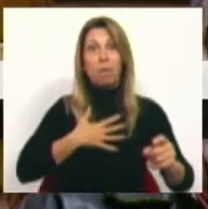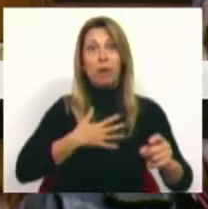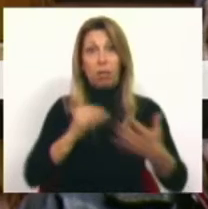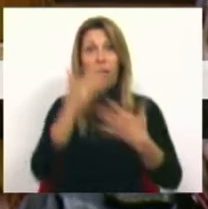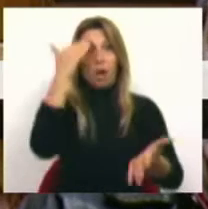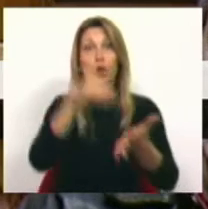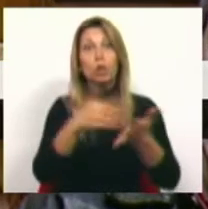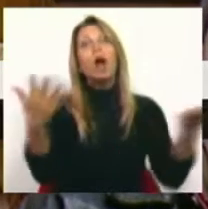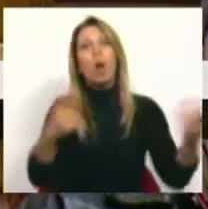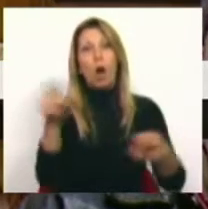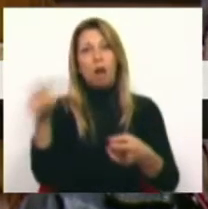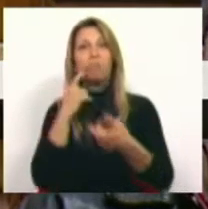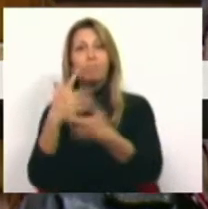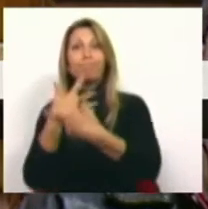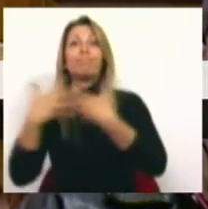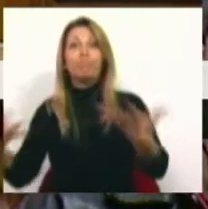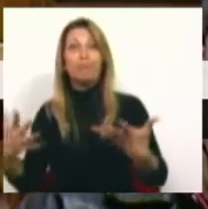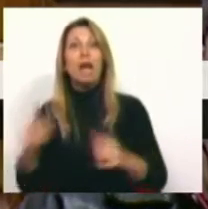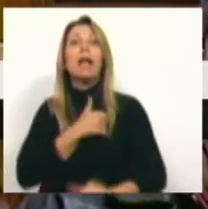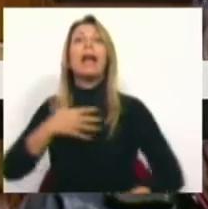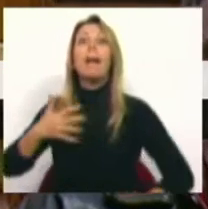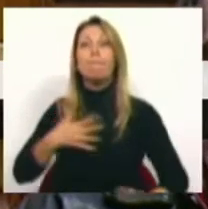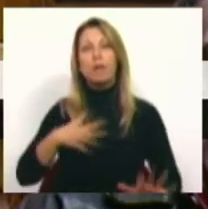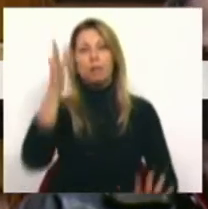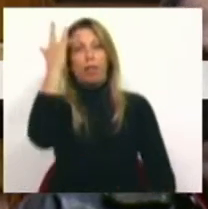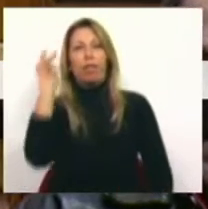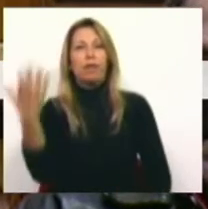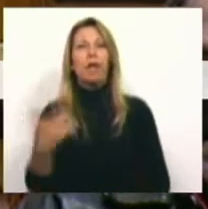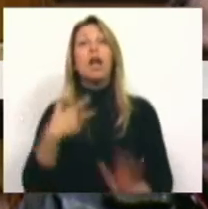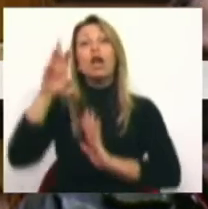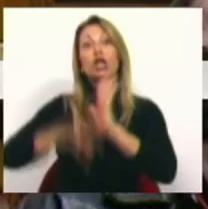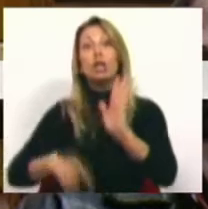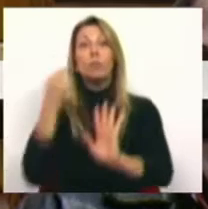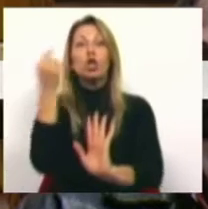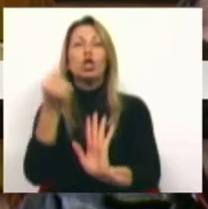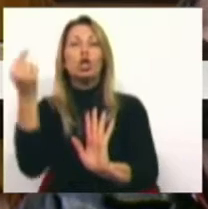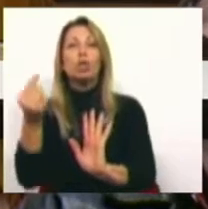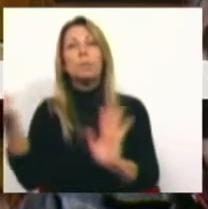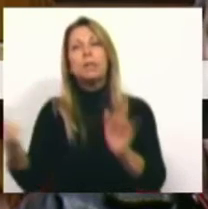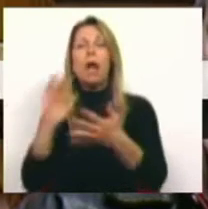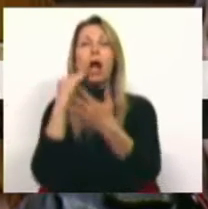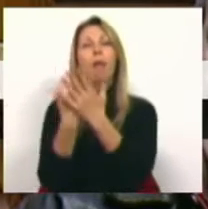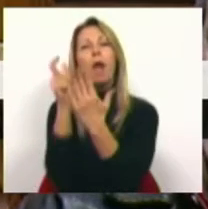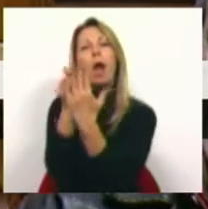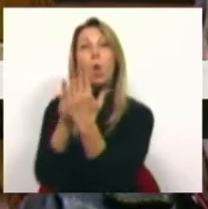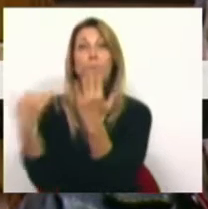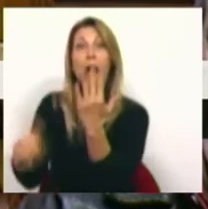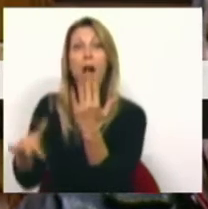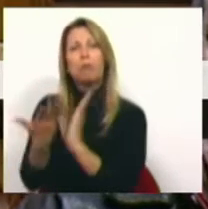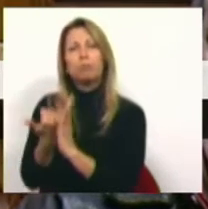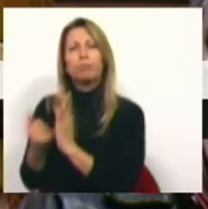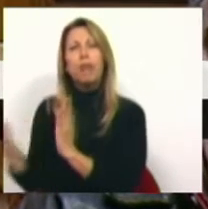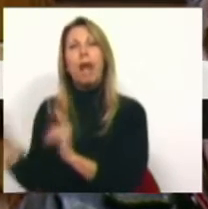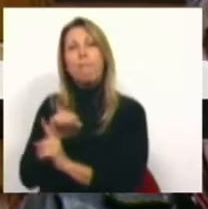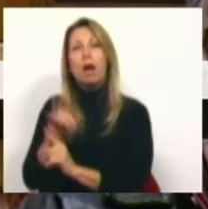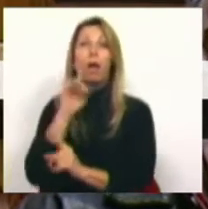só facilidades, regimes especiais para poderem limpar o cadastro fiscal, repatriar os milhões colocados no offshore, por exemplo. Muito